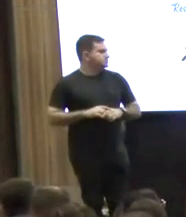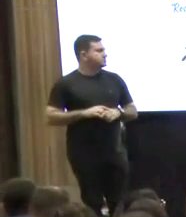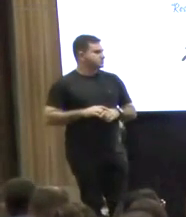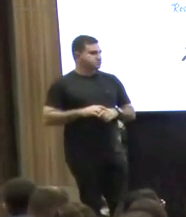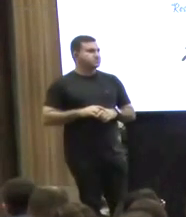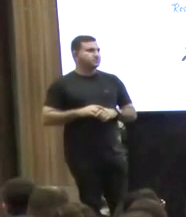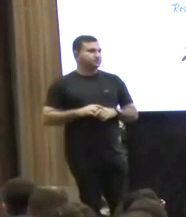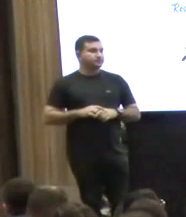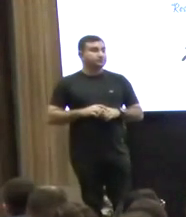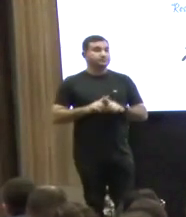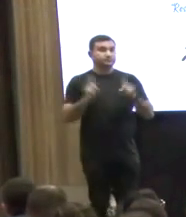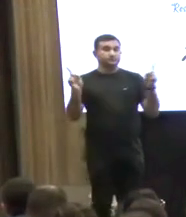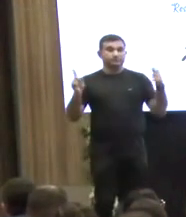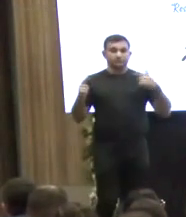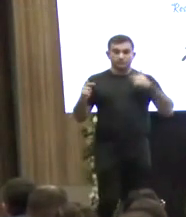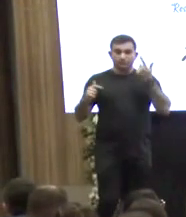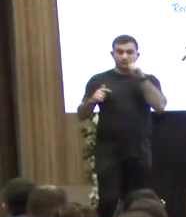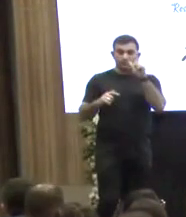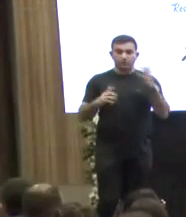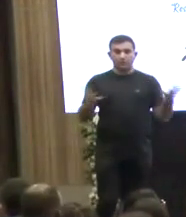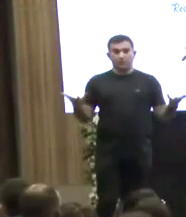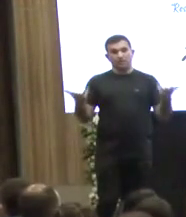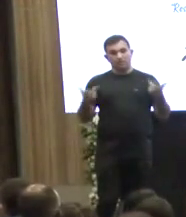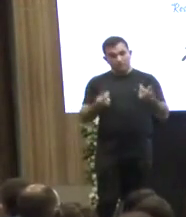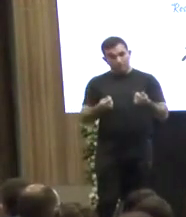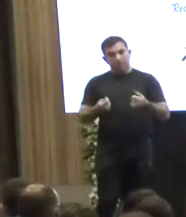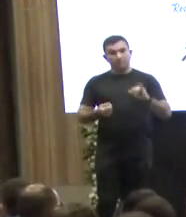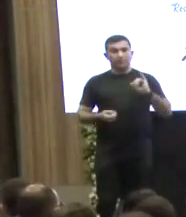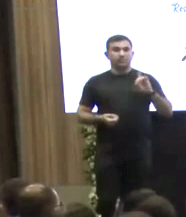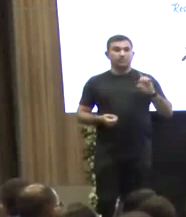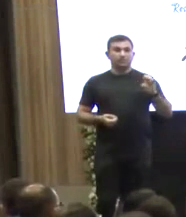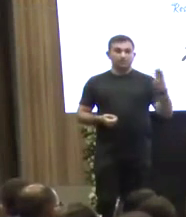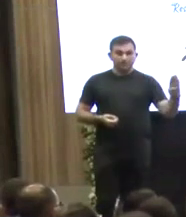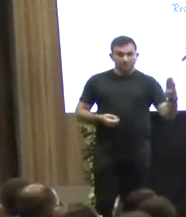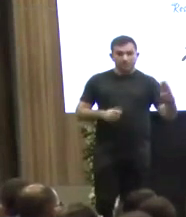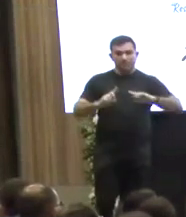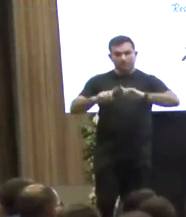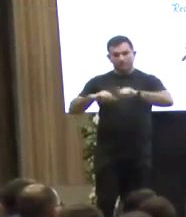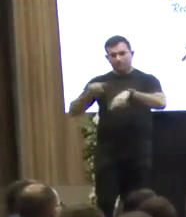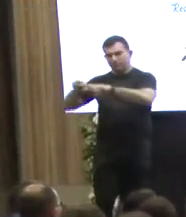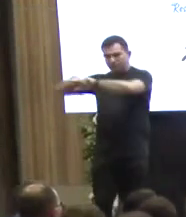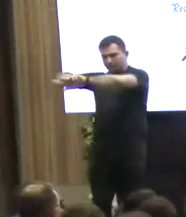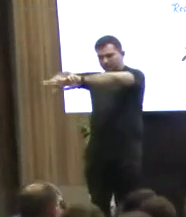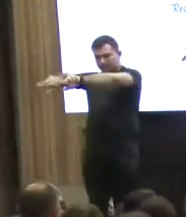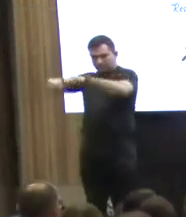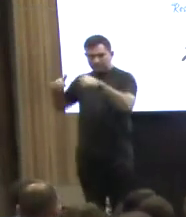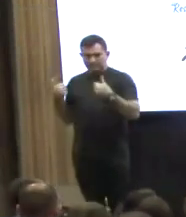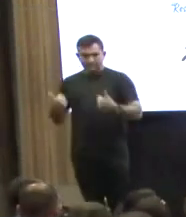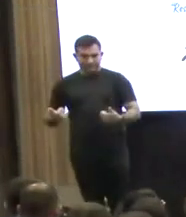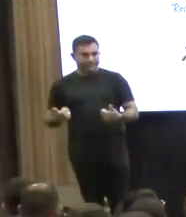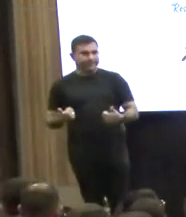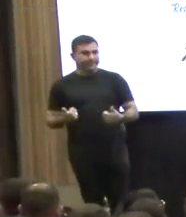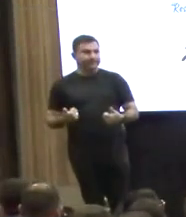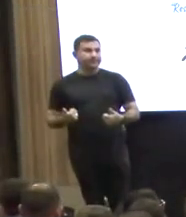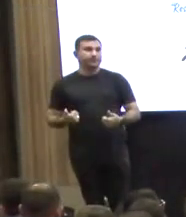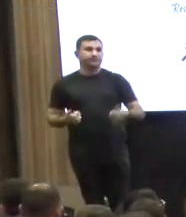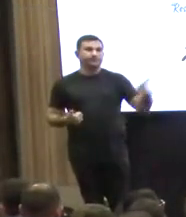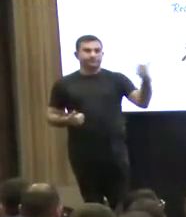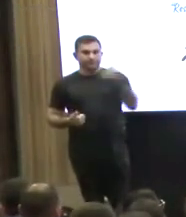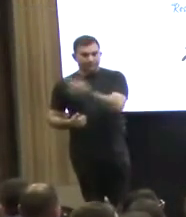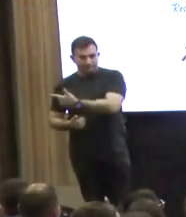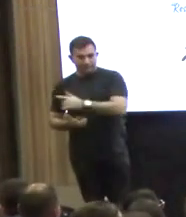em 2004, né, que a gente encontrava, mesmo na estrutura do MEC, figuras até muito bem intencionadas que diziam, né, para a gente, bom, eu sou a favor